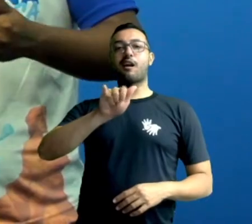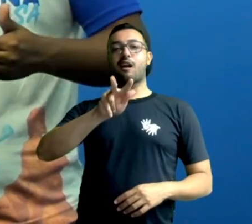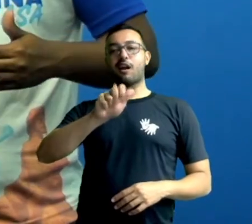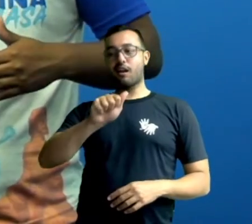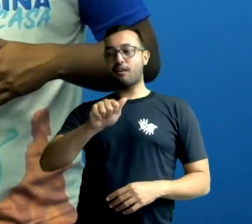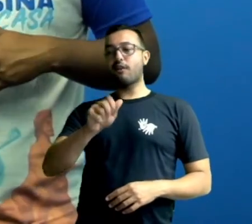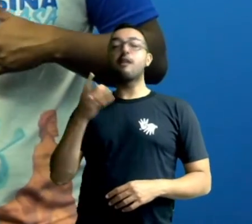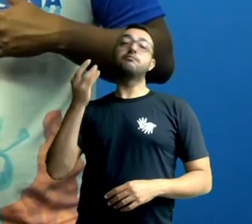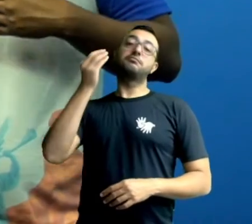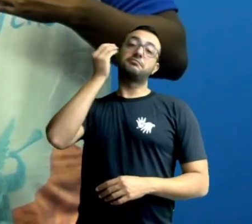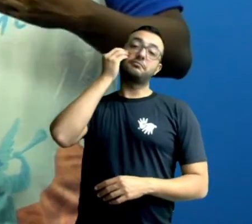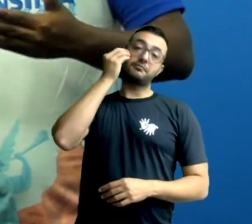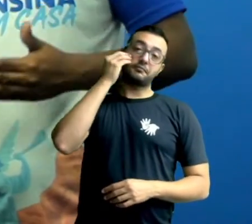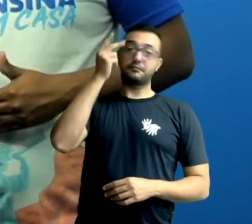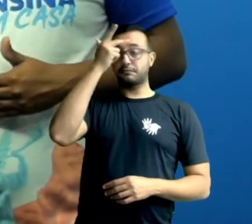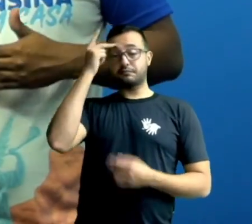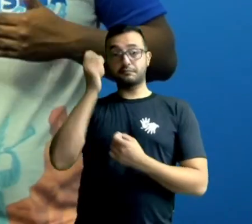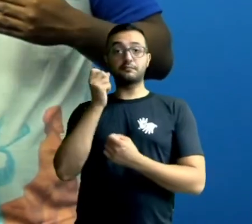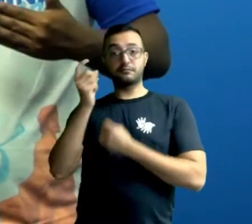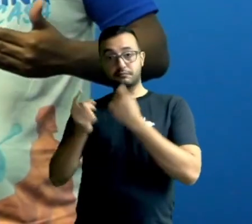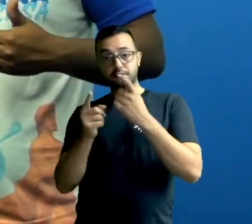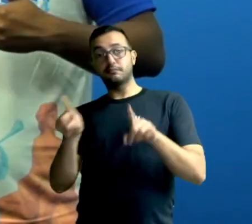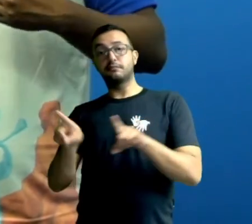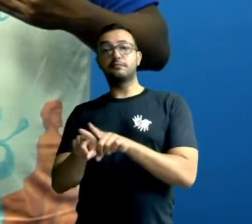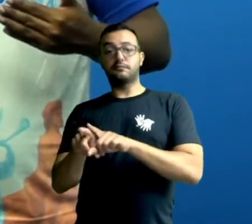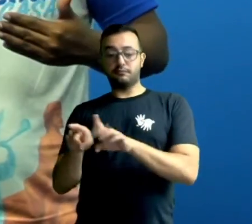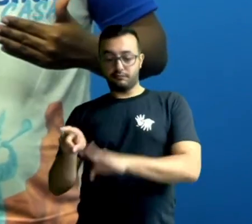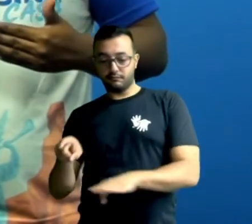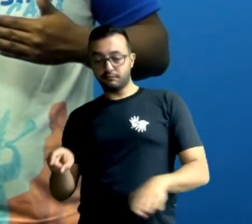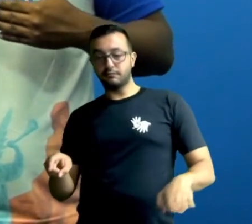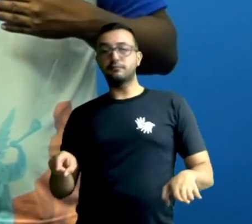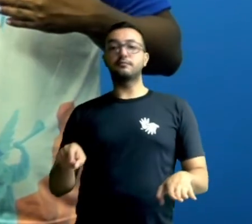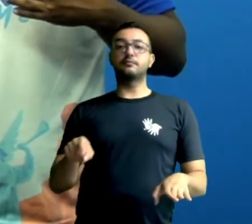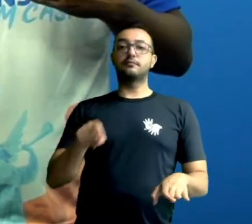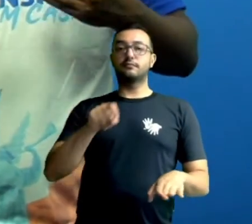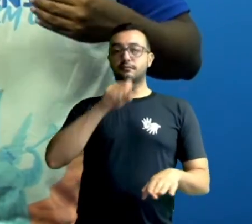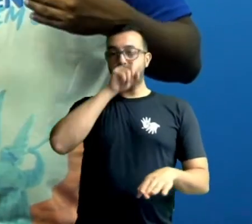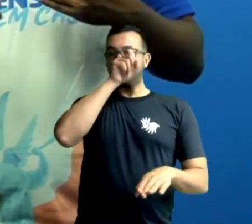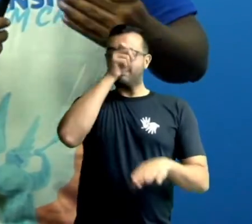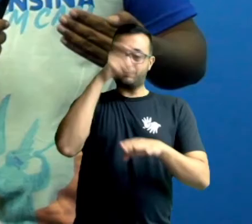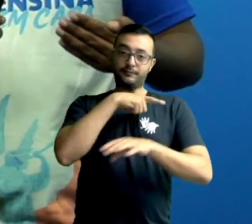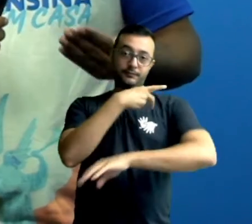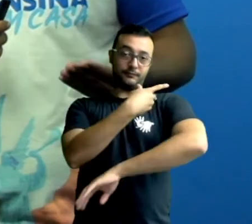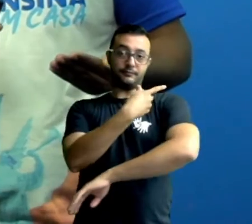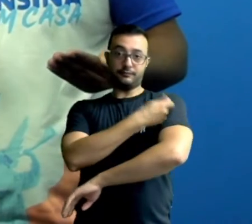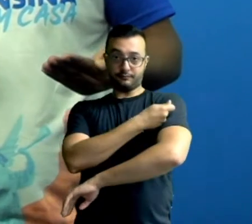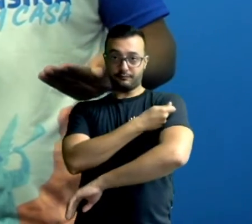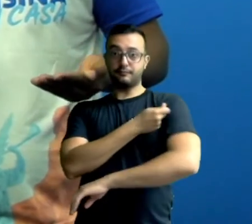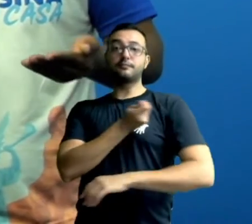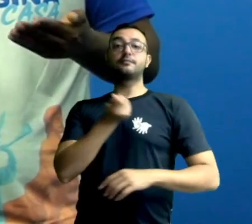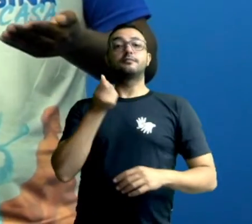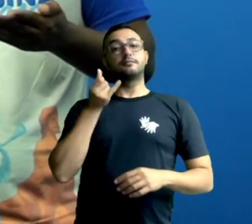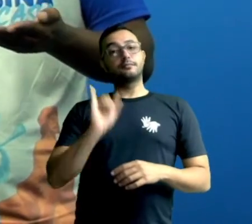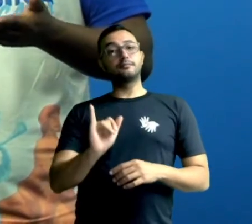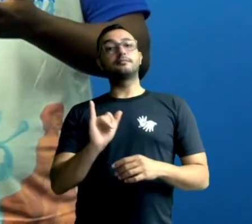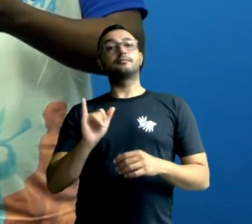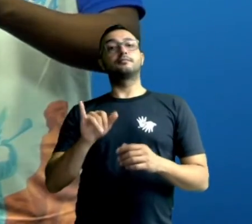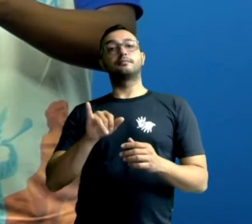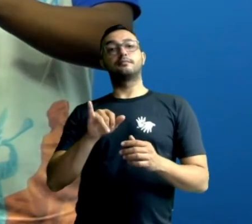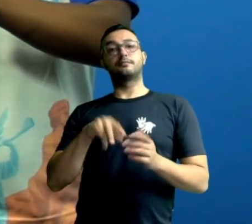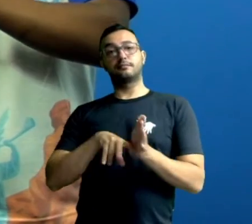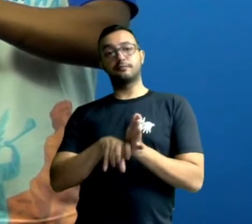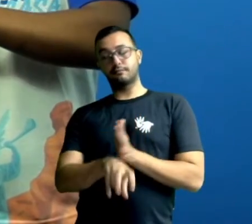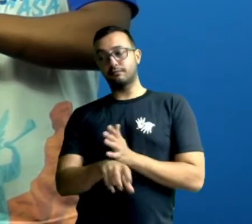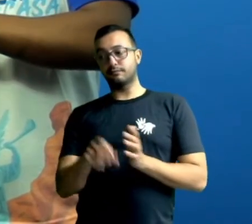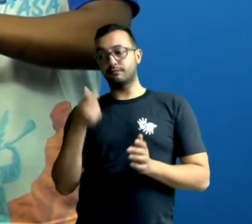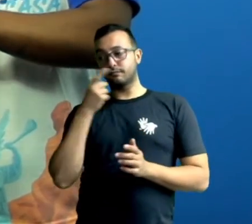Ele testou em algumas pessoas, inclusive numa criança, sobre uma vacina contra esse vírus e ele adquiriu